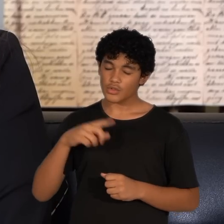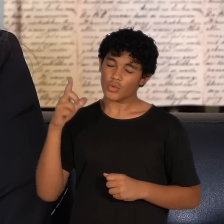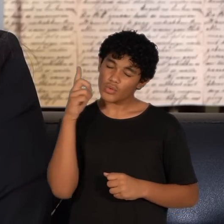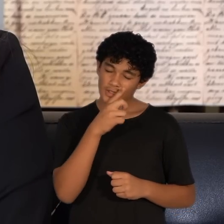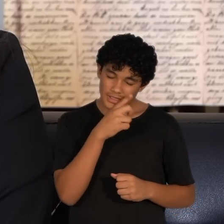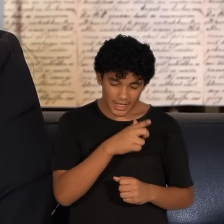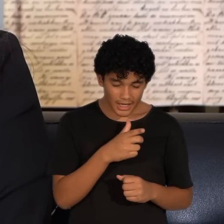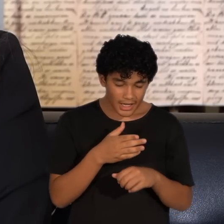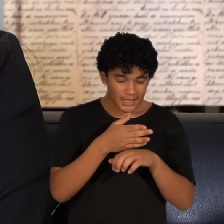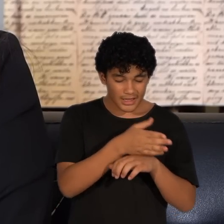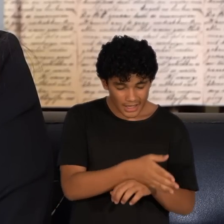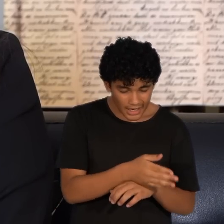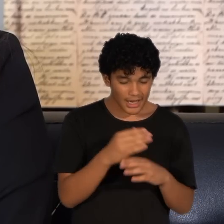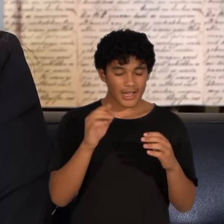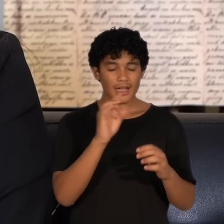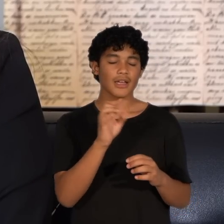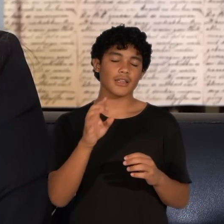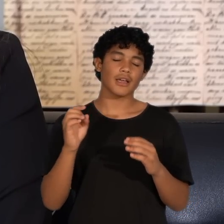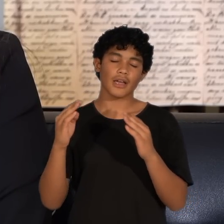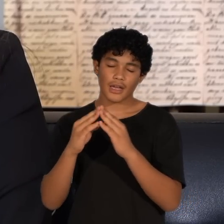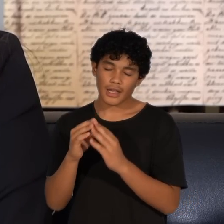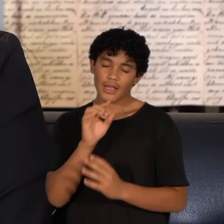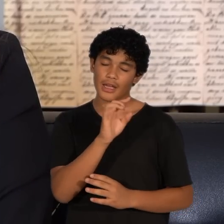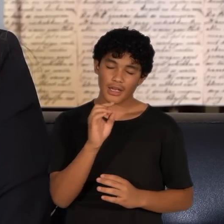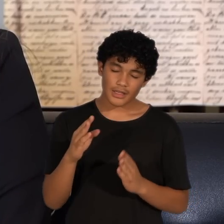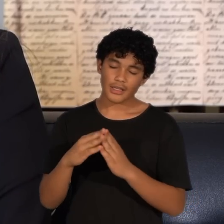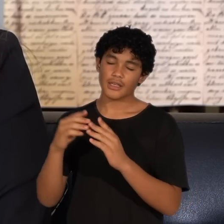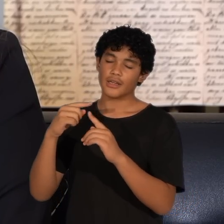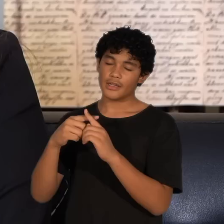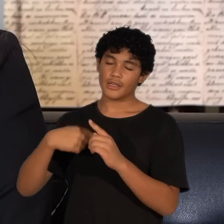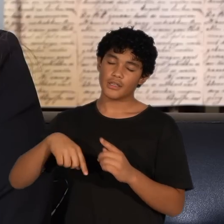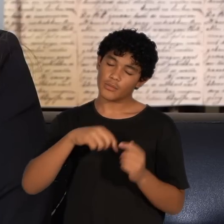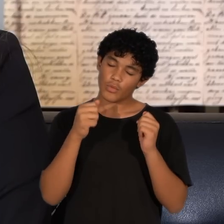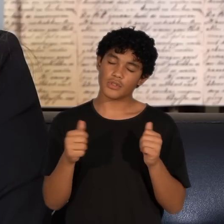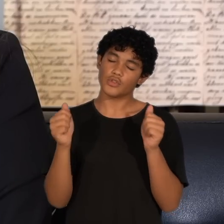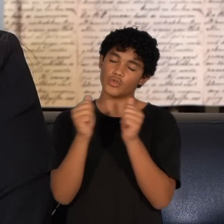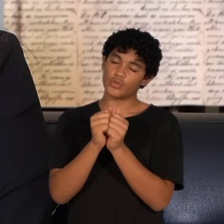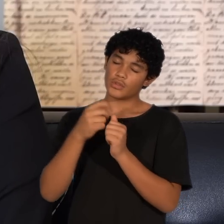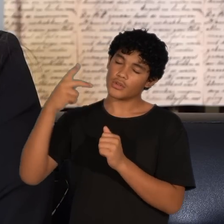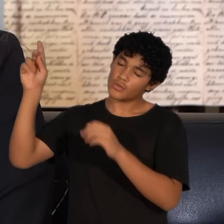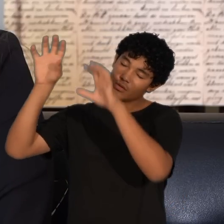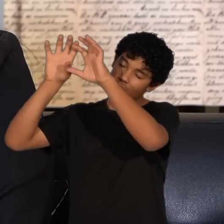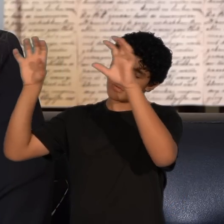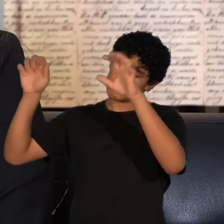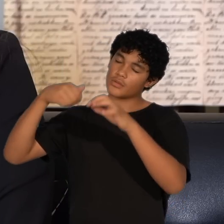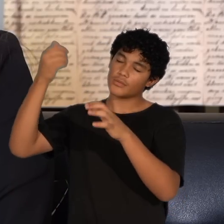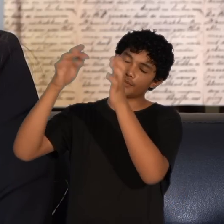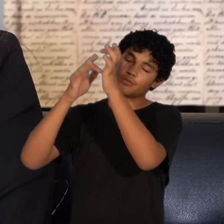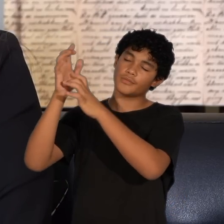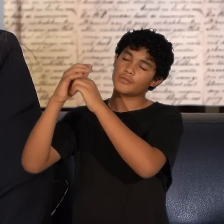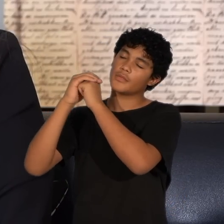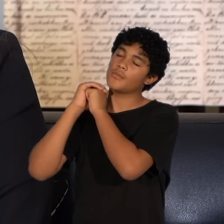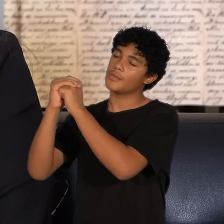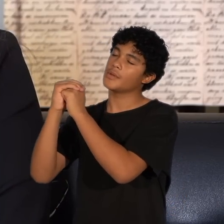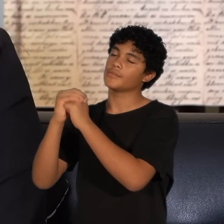que alcance cada família, cada lar e cada igreja para que possamos estarmos juntos no Teu reino. Pedimos por